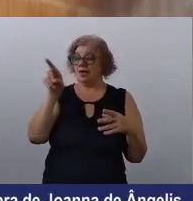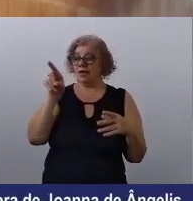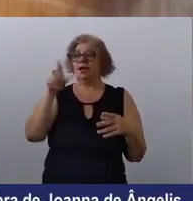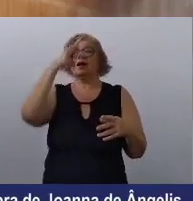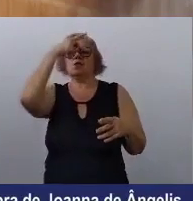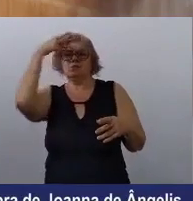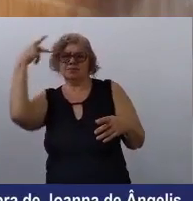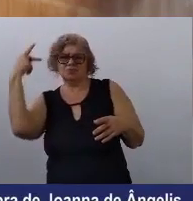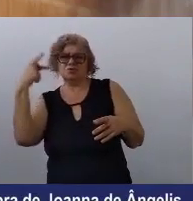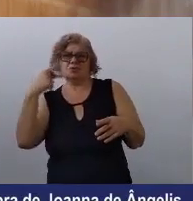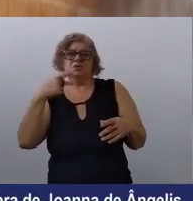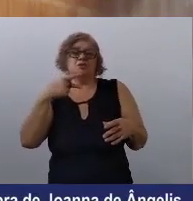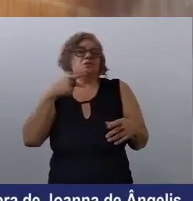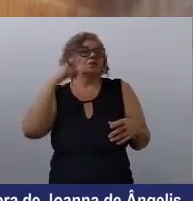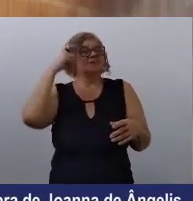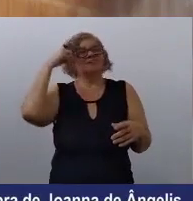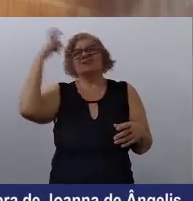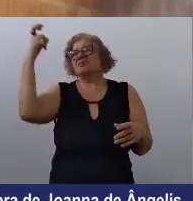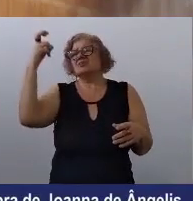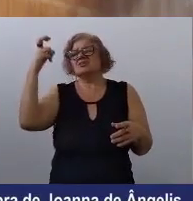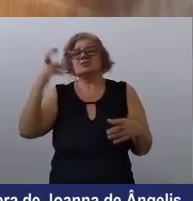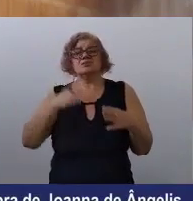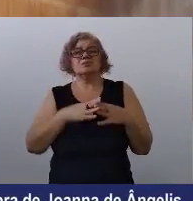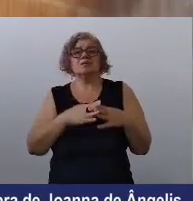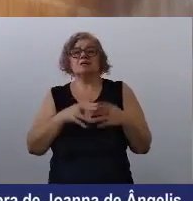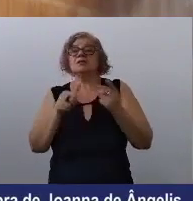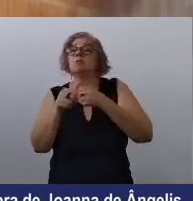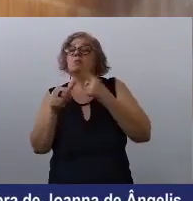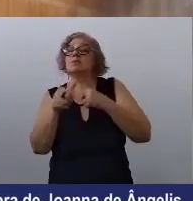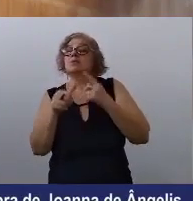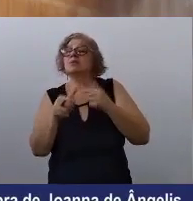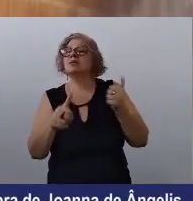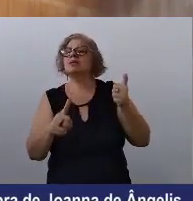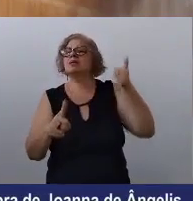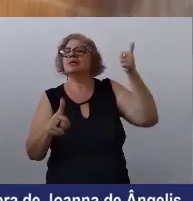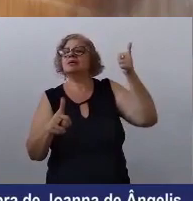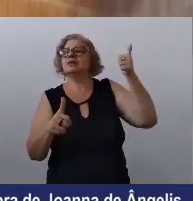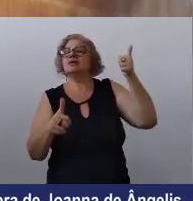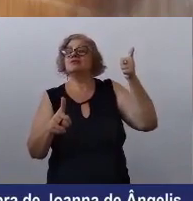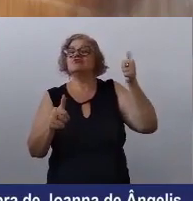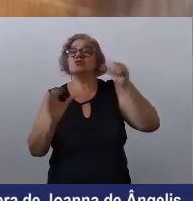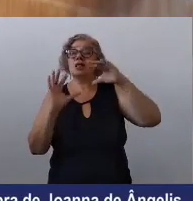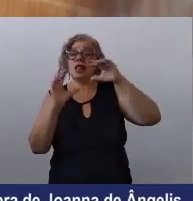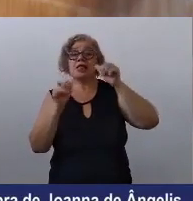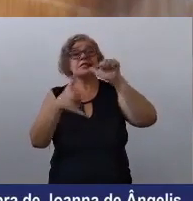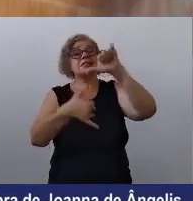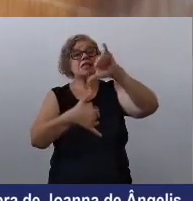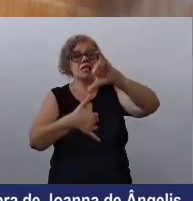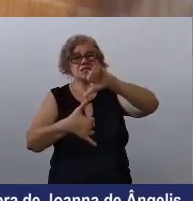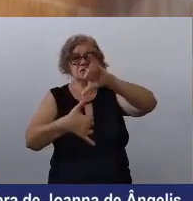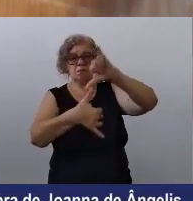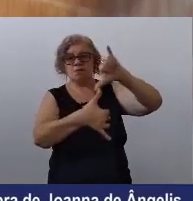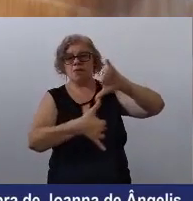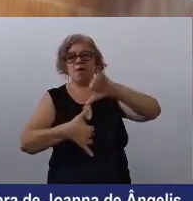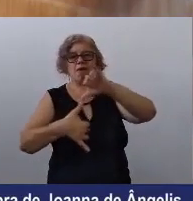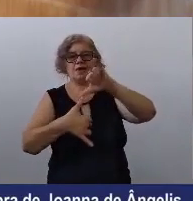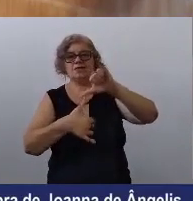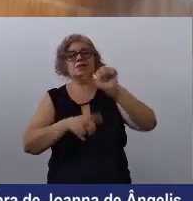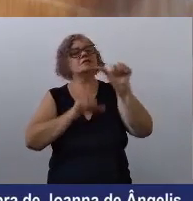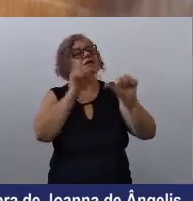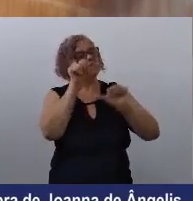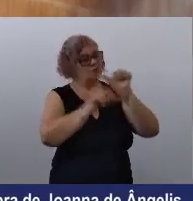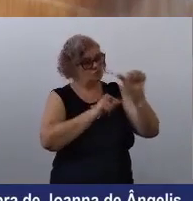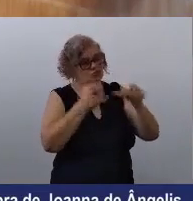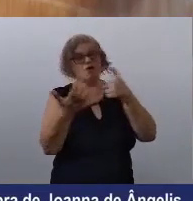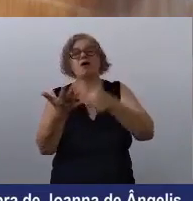extremamente sábia. Foi a primeira grande feminista das Américas. Trocava constantemente cartas,